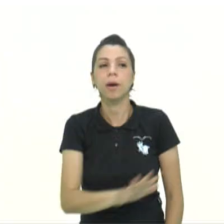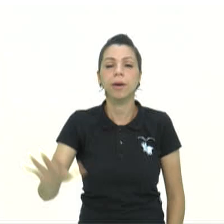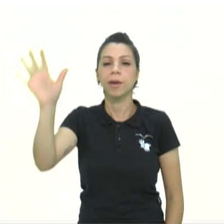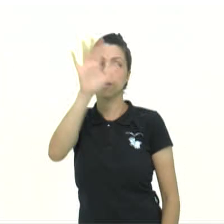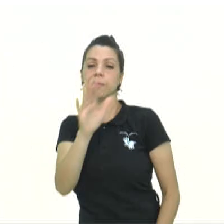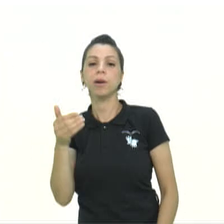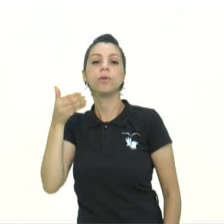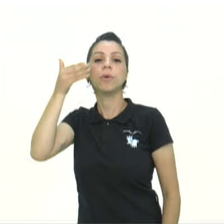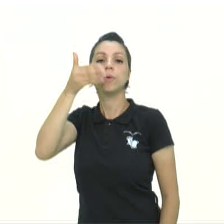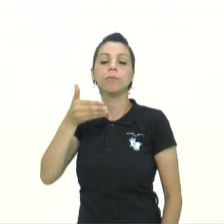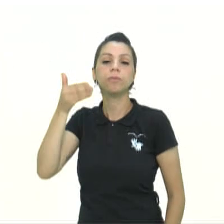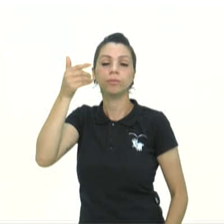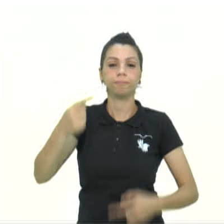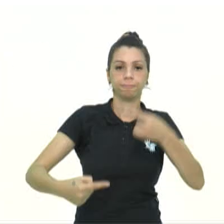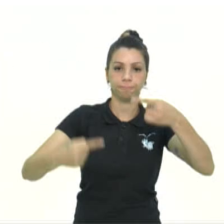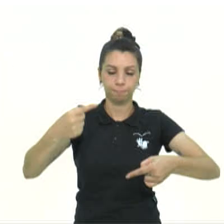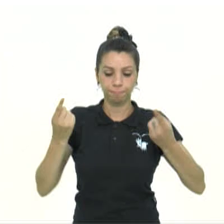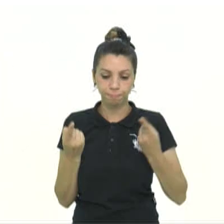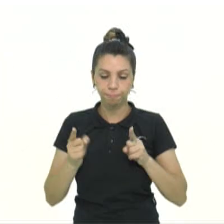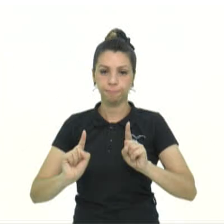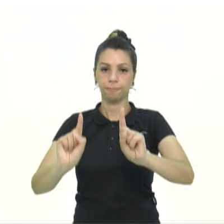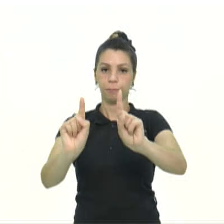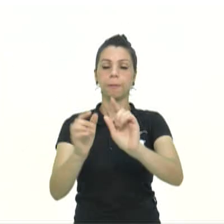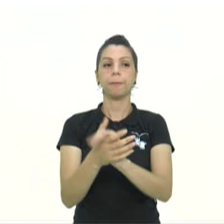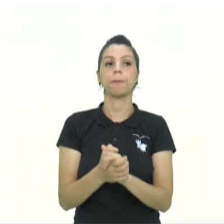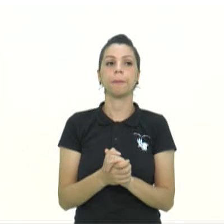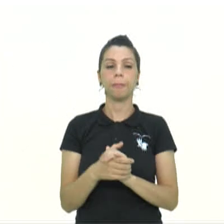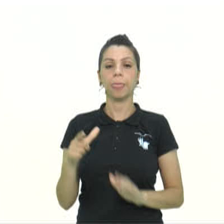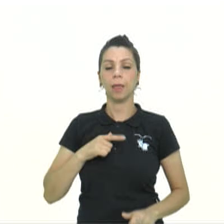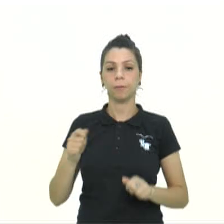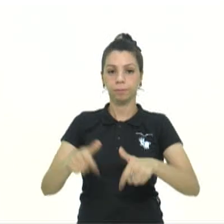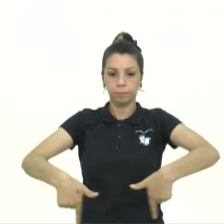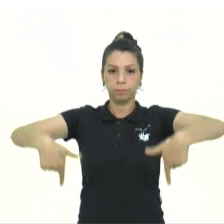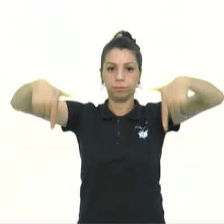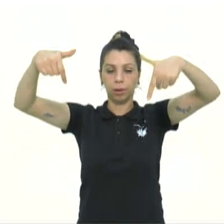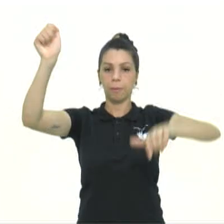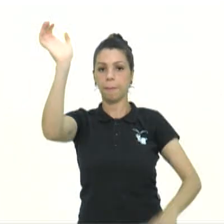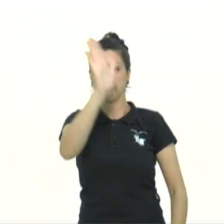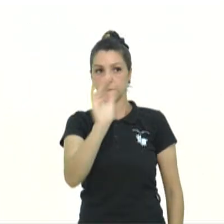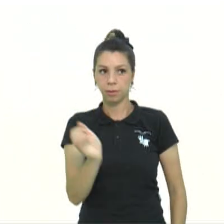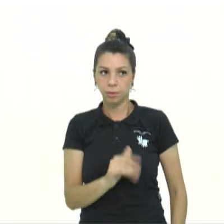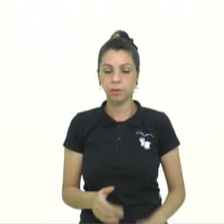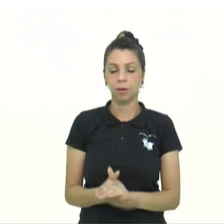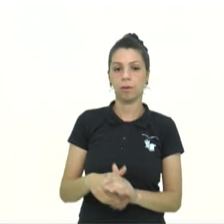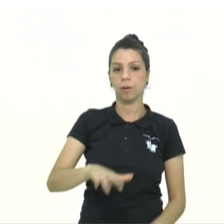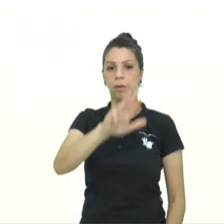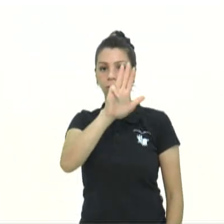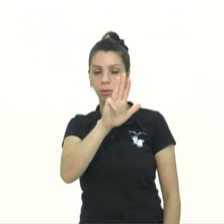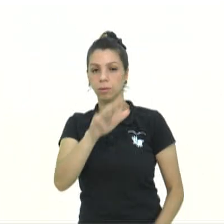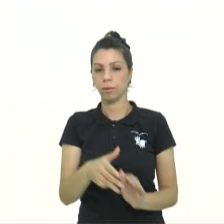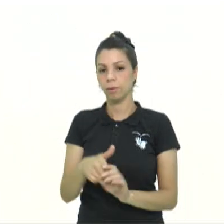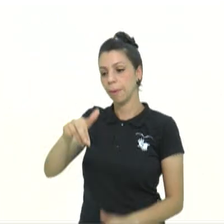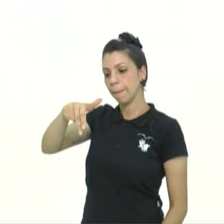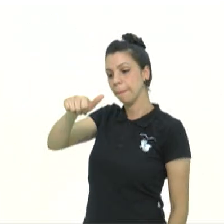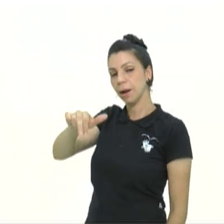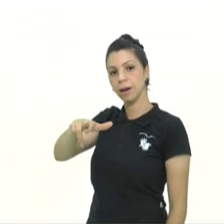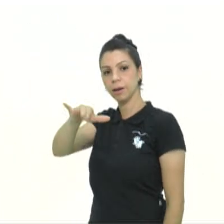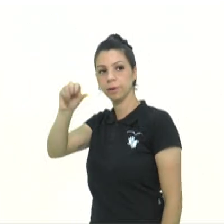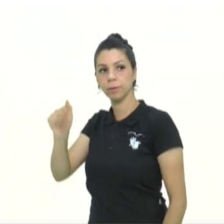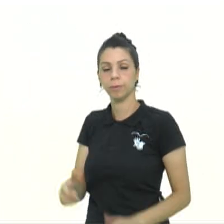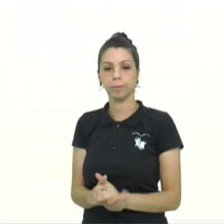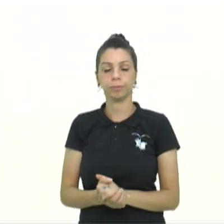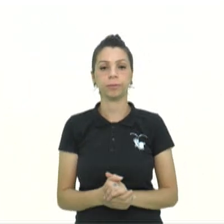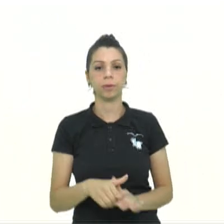comício no Rio de Janeiro, um comício do Lula, onde, com a bandeira do Brasil, estão Lula e do lado esquerdo, Mário Covas, e do lado